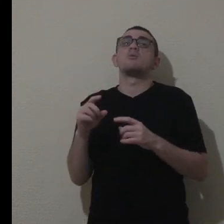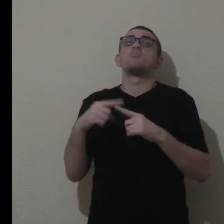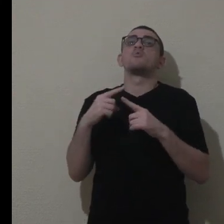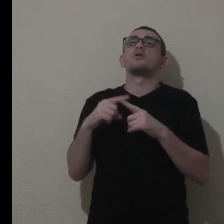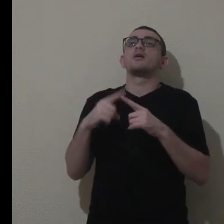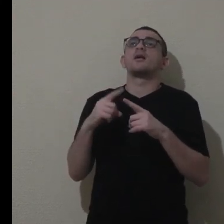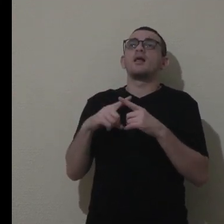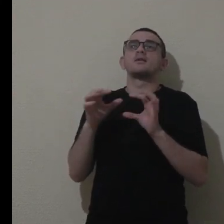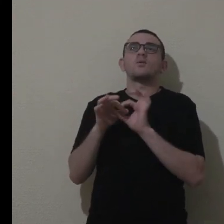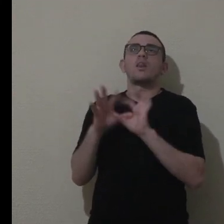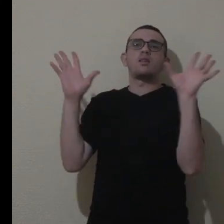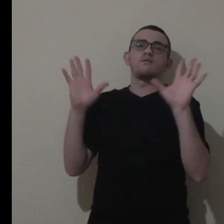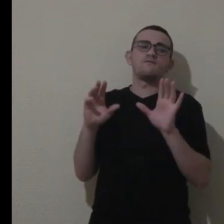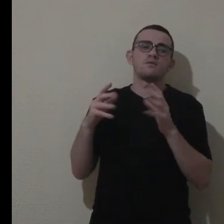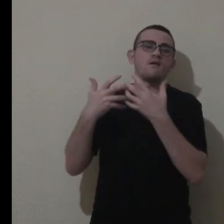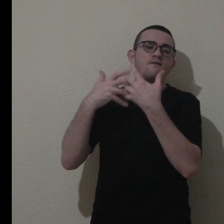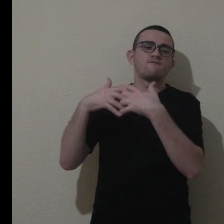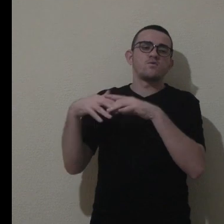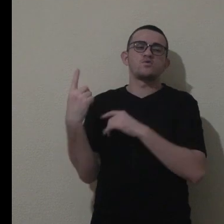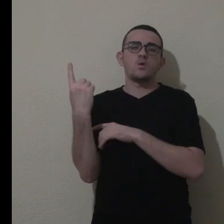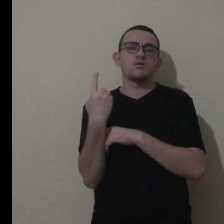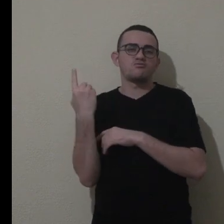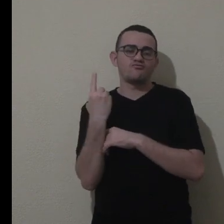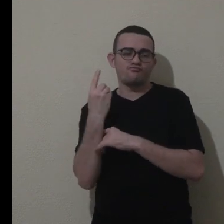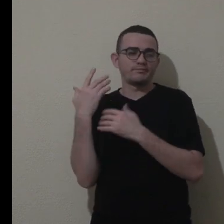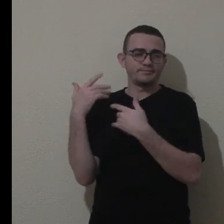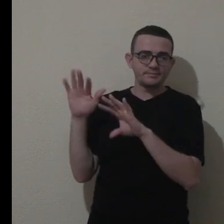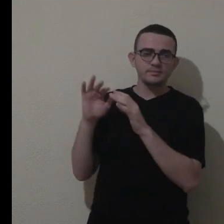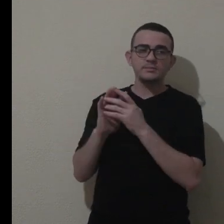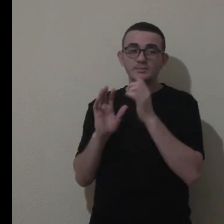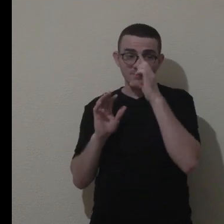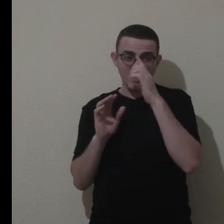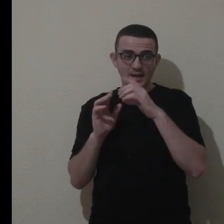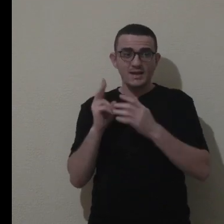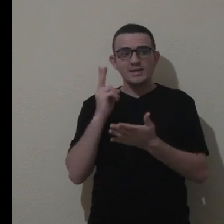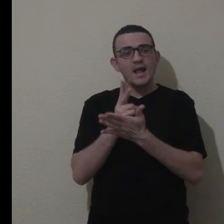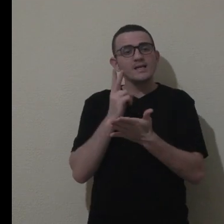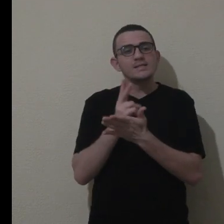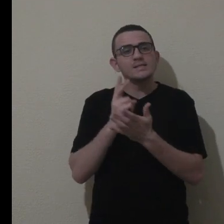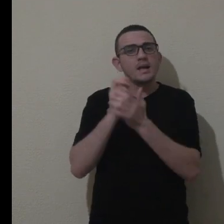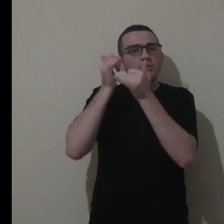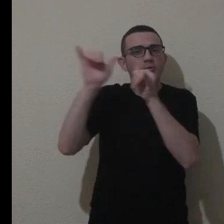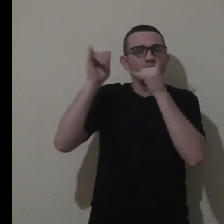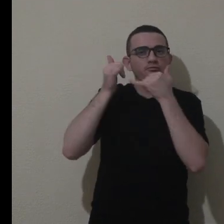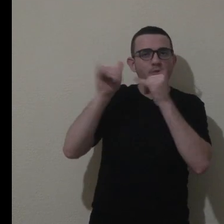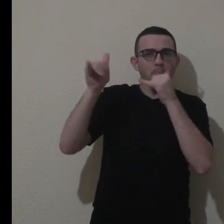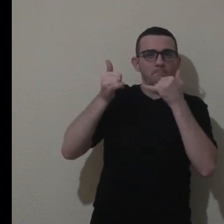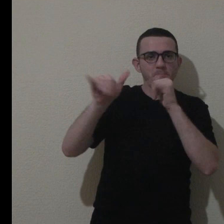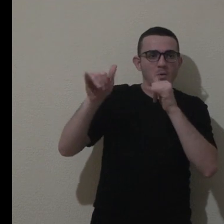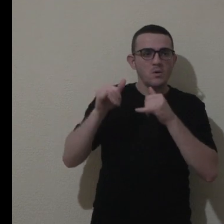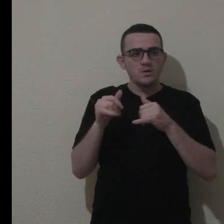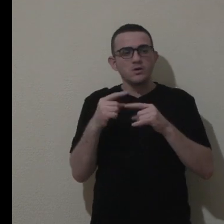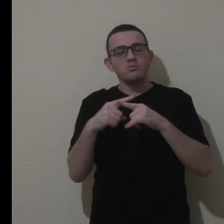questões autonômicas, autônomas. E elas, né, estão constantemente em disparos, né?